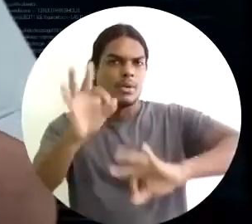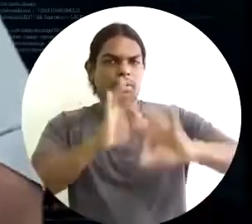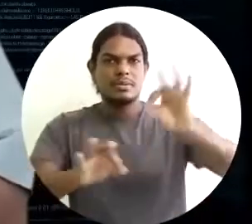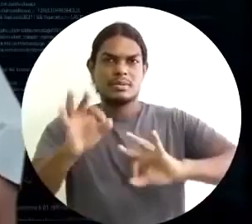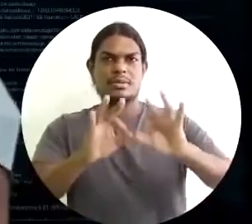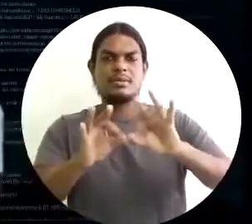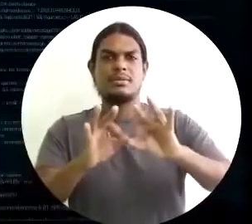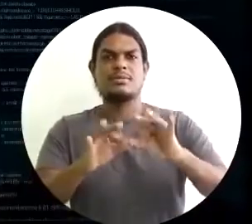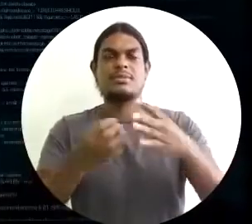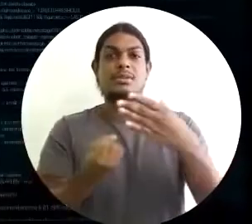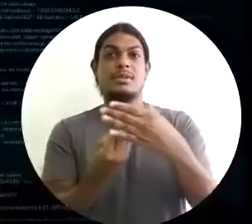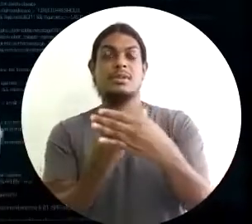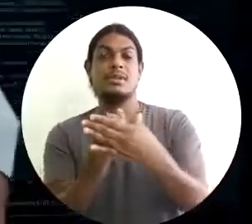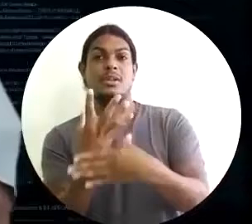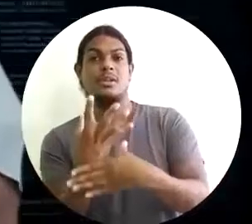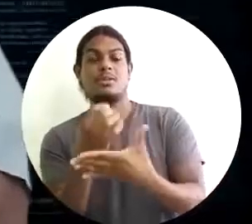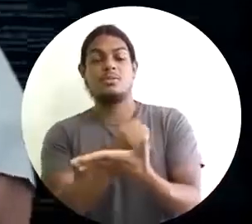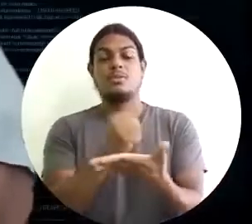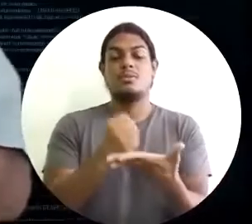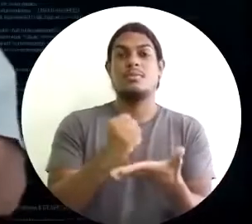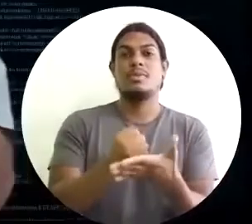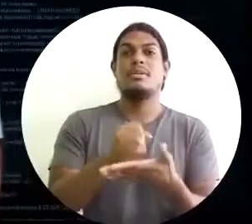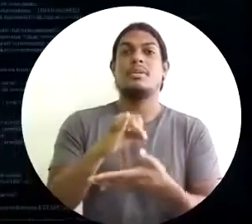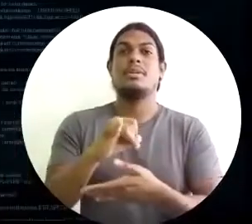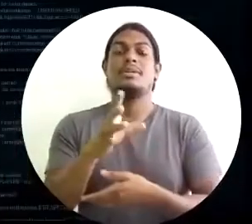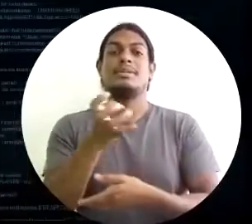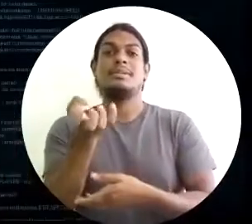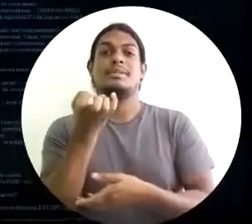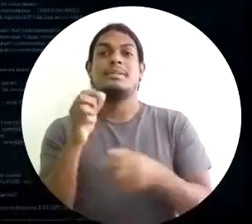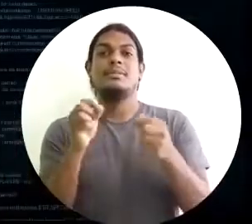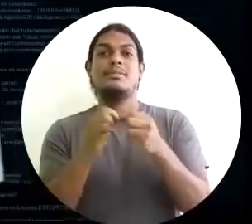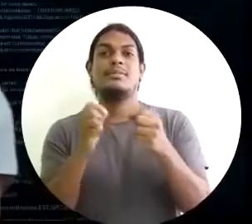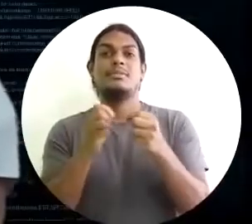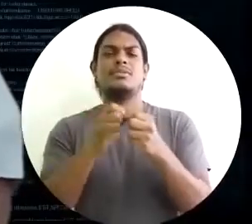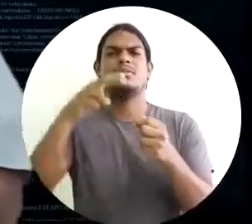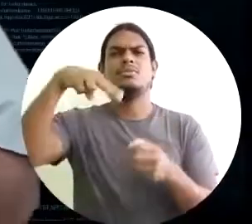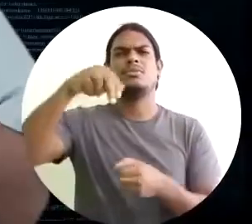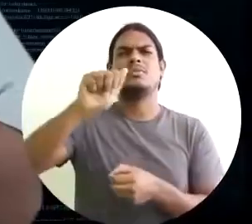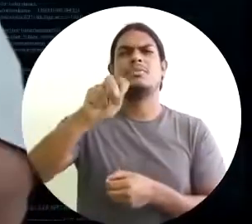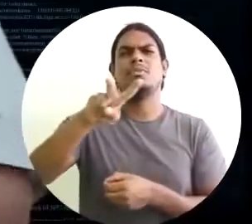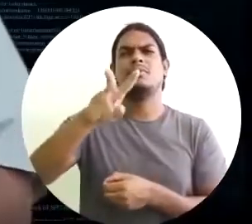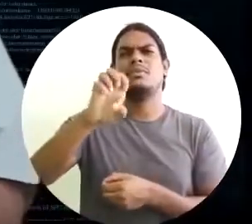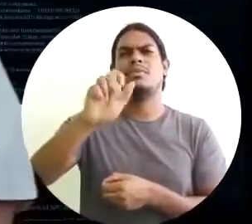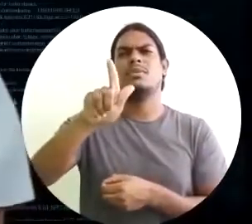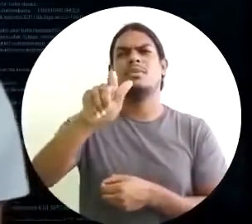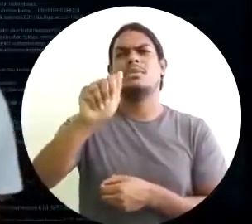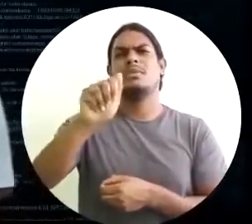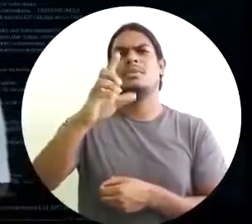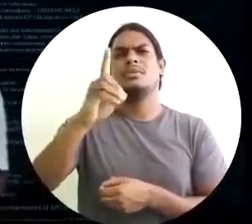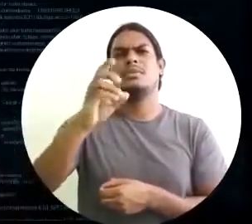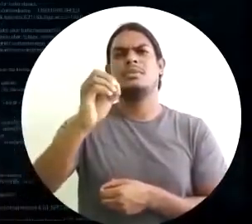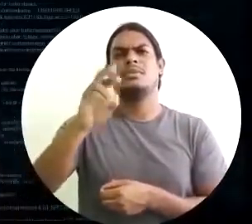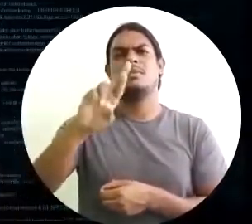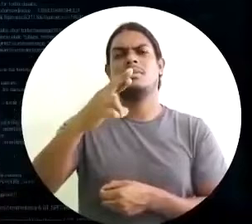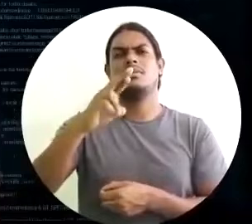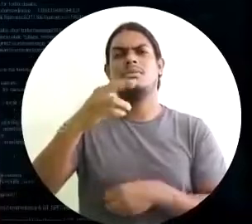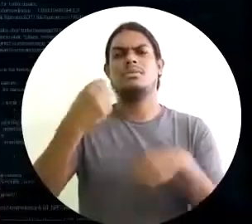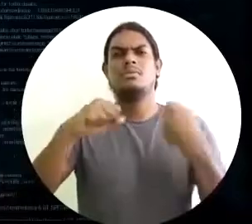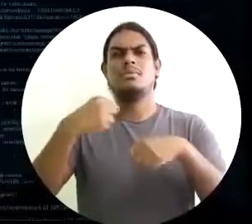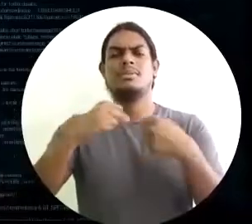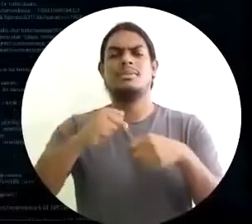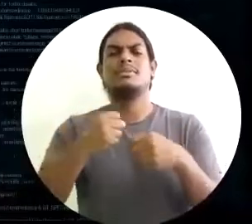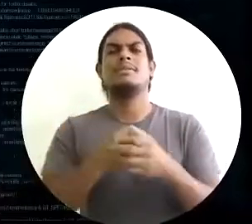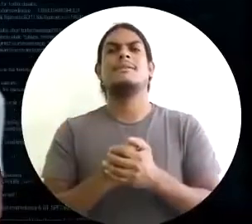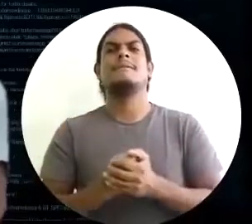alguns documentos e que se você quisesse fazer um navegador compatível com o que eles estavam propondo, você deveria seguir